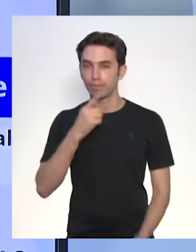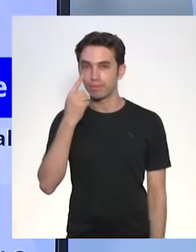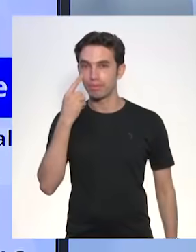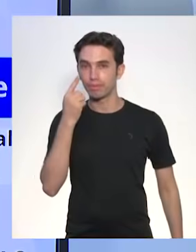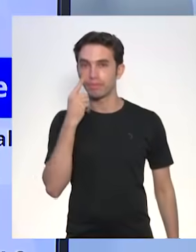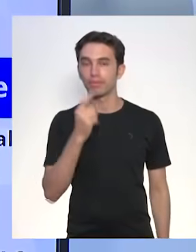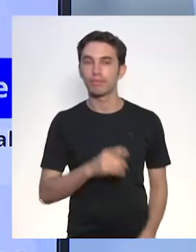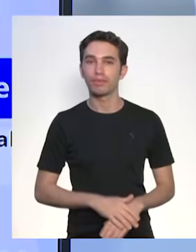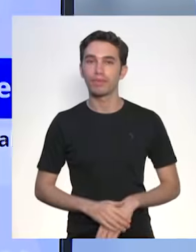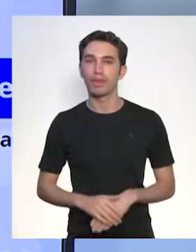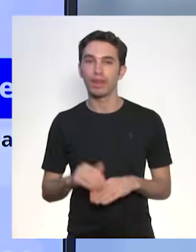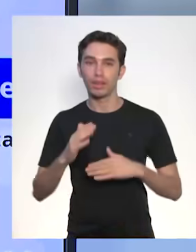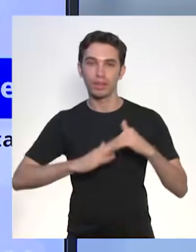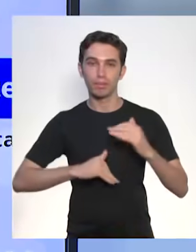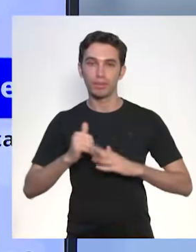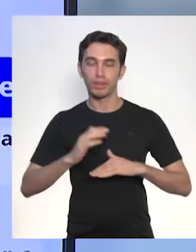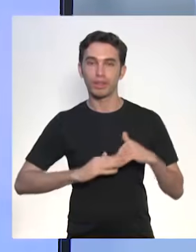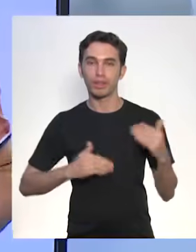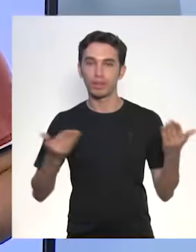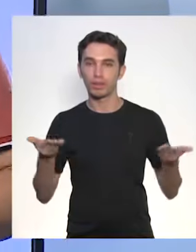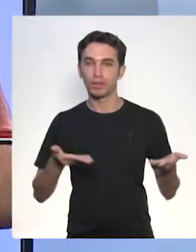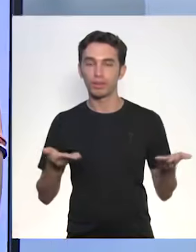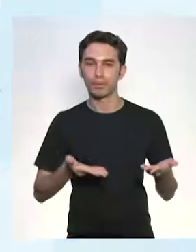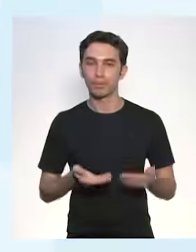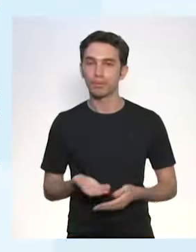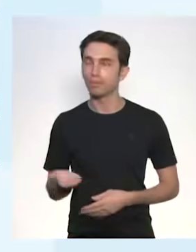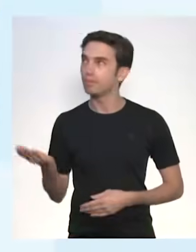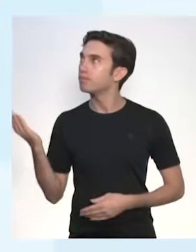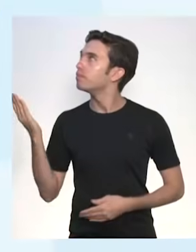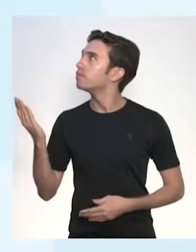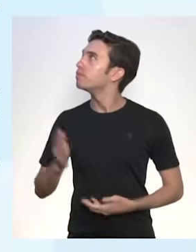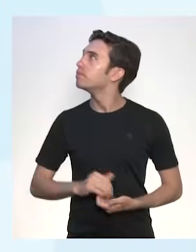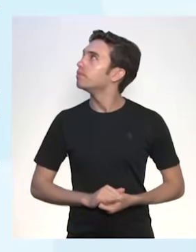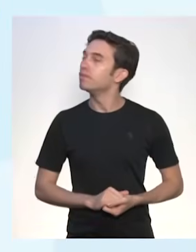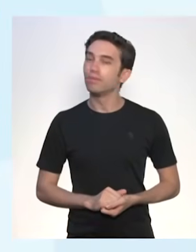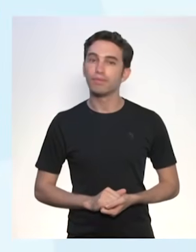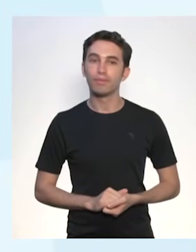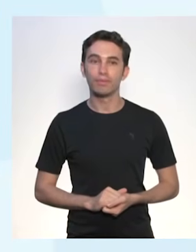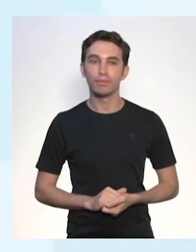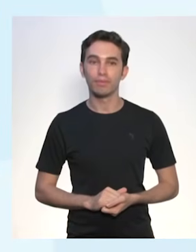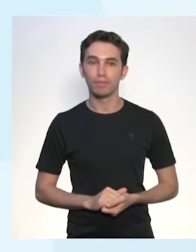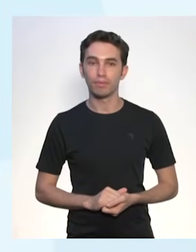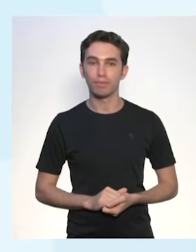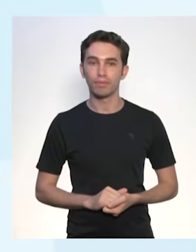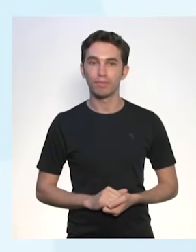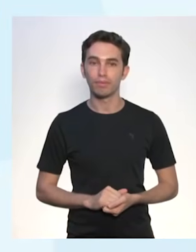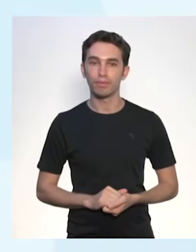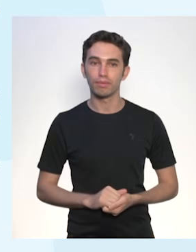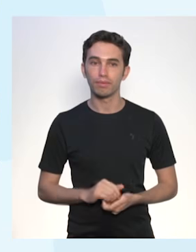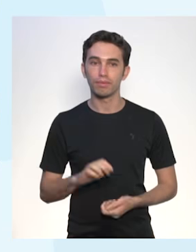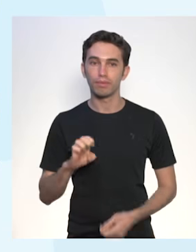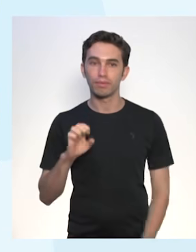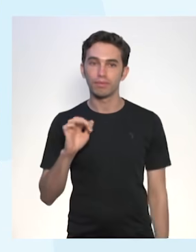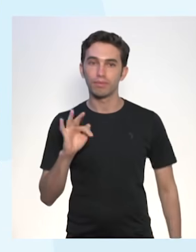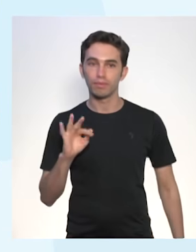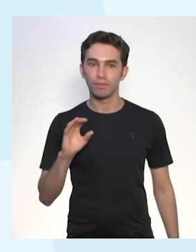nas nossas habilidades de hoje. Vamos lá. Então, as habilidades de hoje são